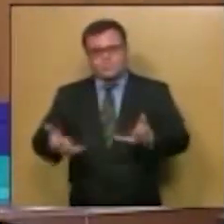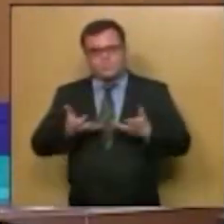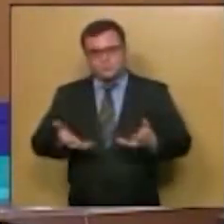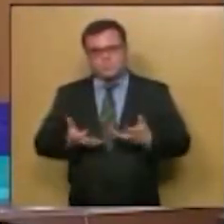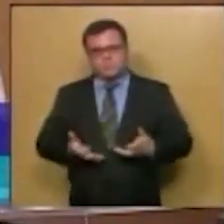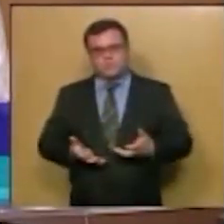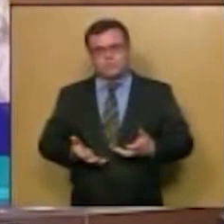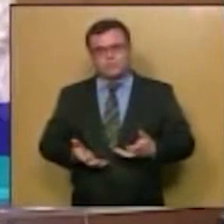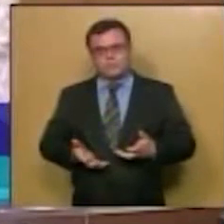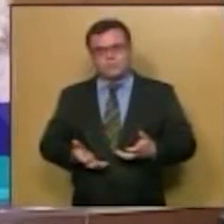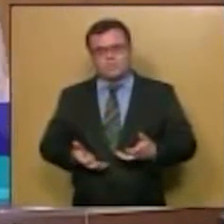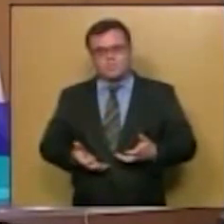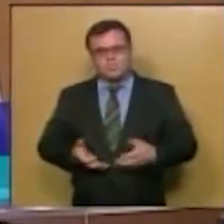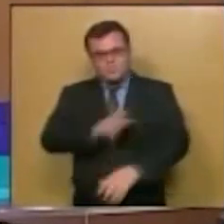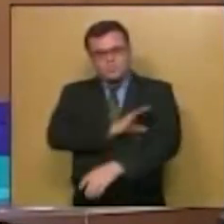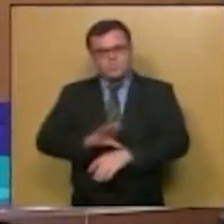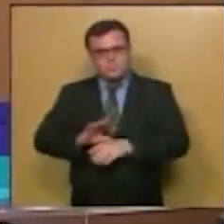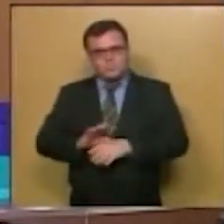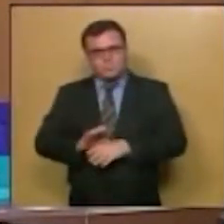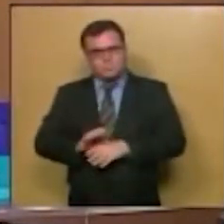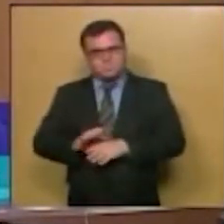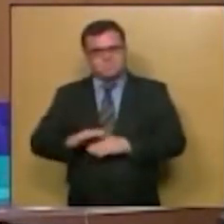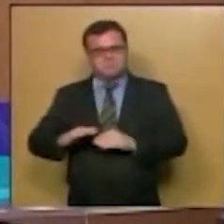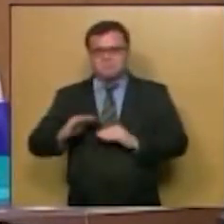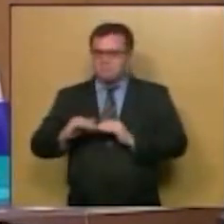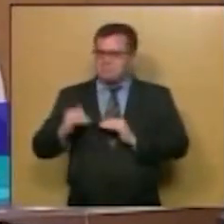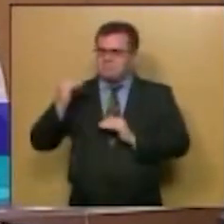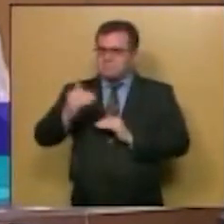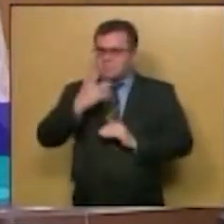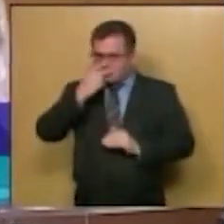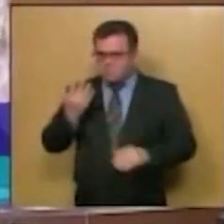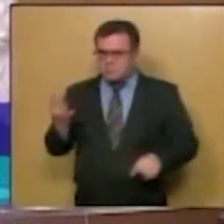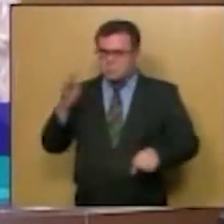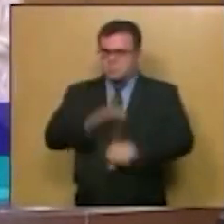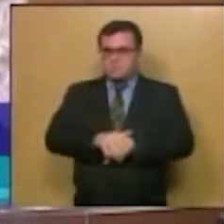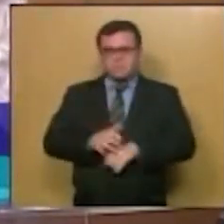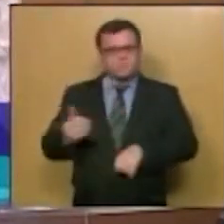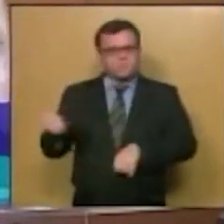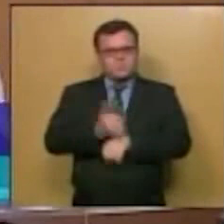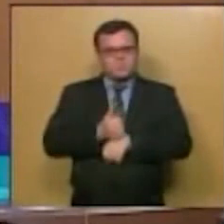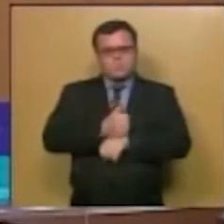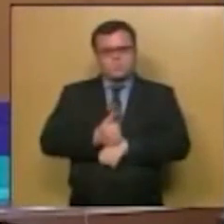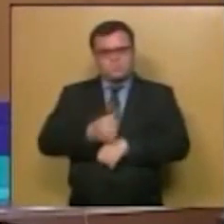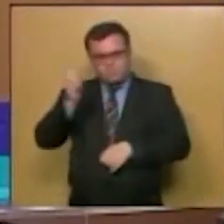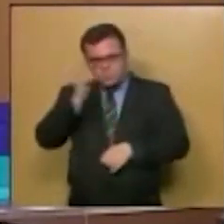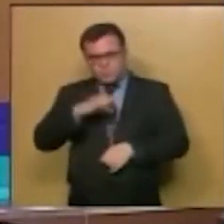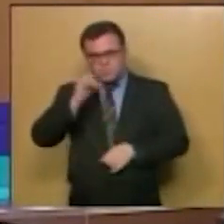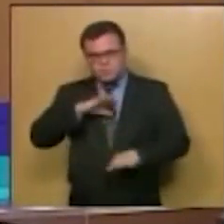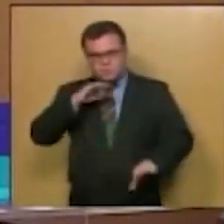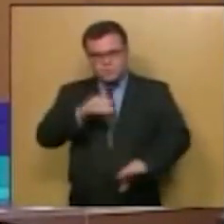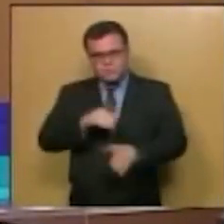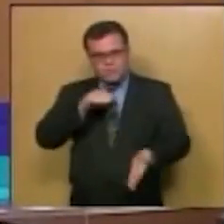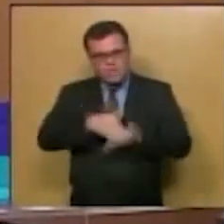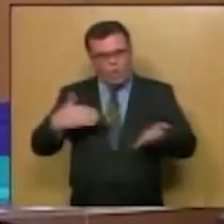dita civilizatória a colonização imperialista e messi na área que ainda hoje no